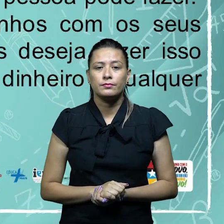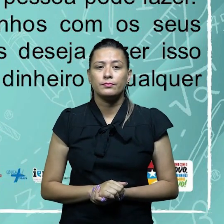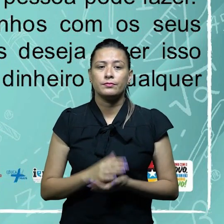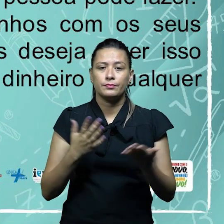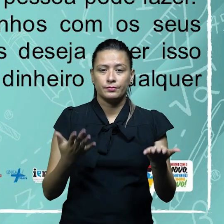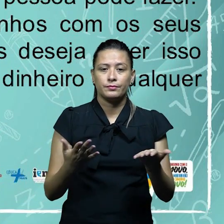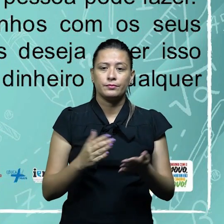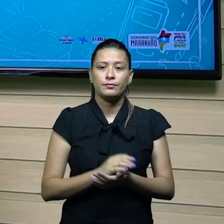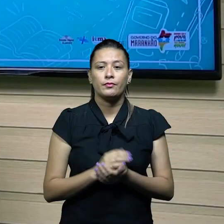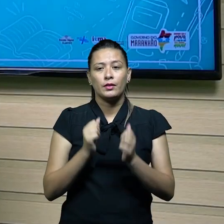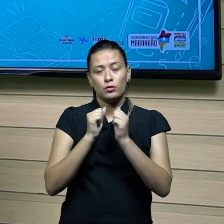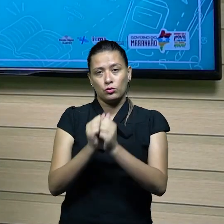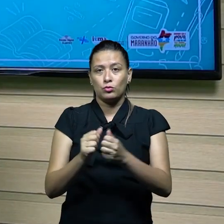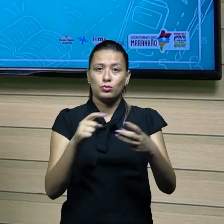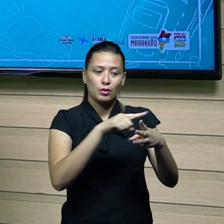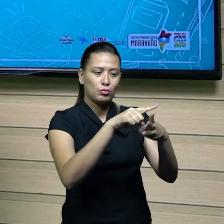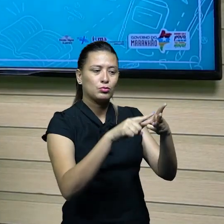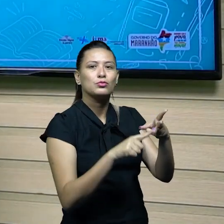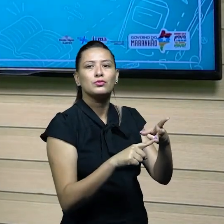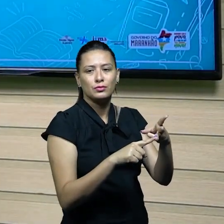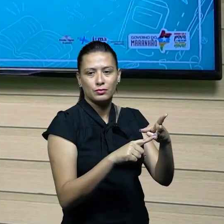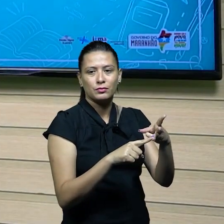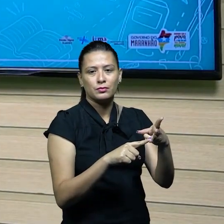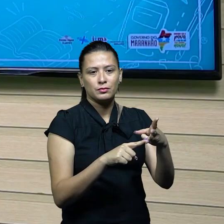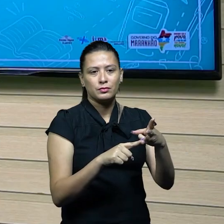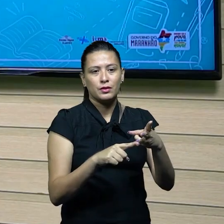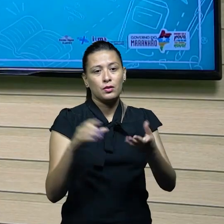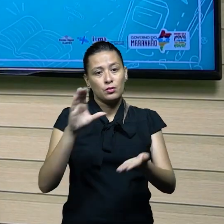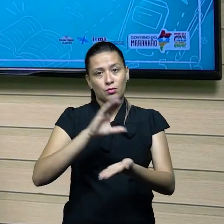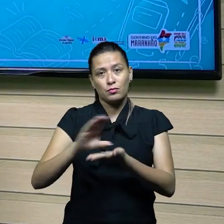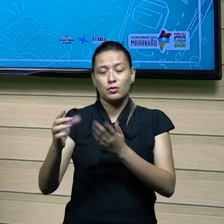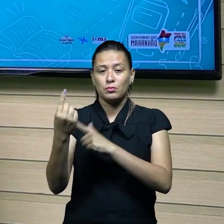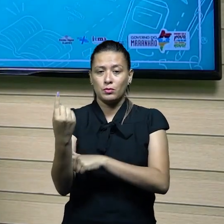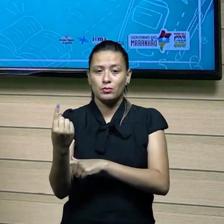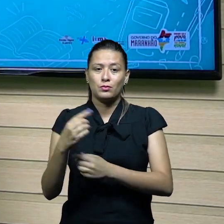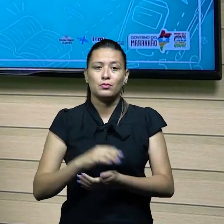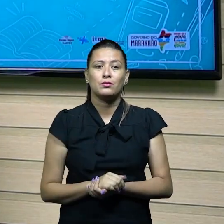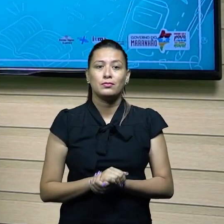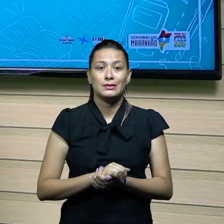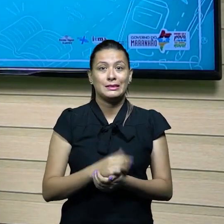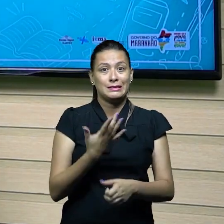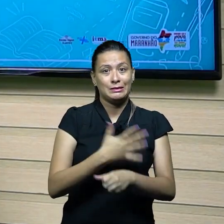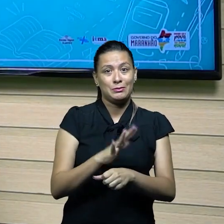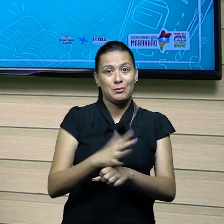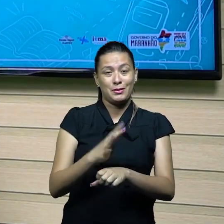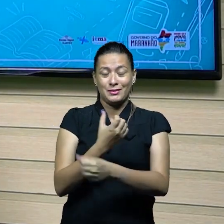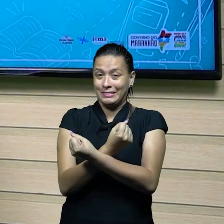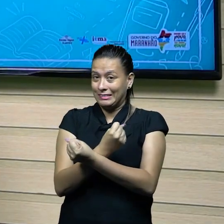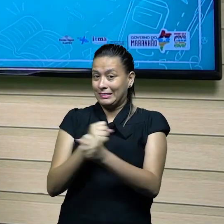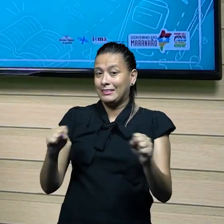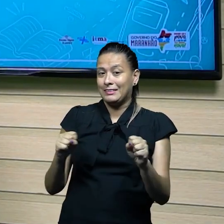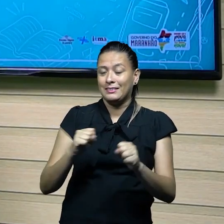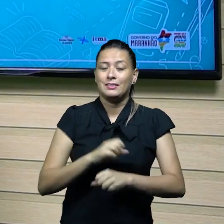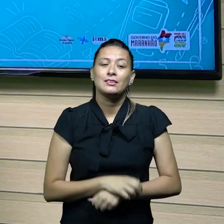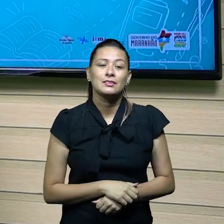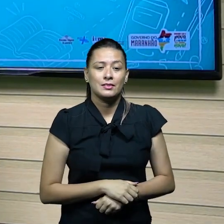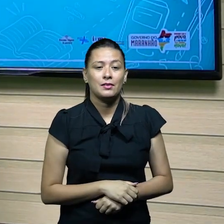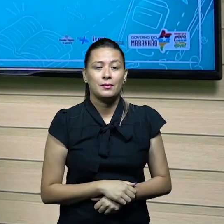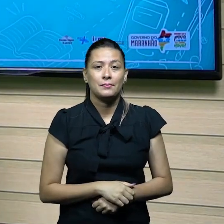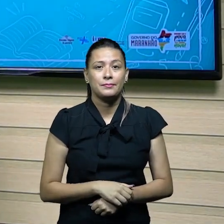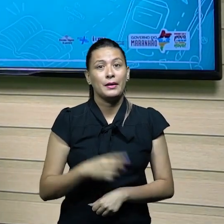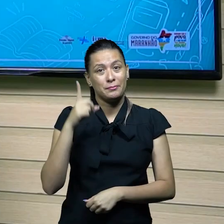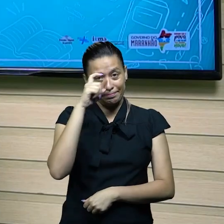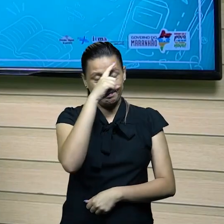que impossível. Ou seja, é muito difícil eu juntar o risco, juntar a liquidez e juntar o rendimento numa única,